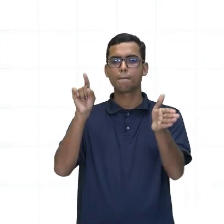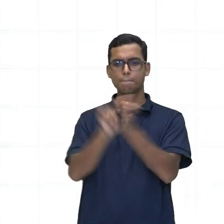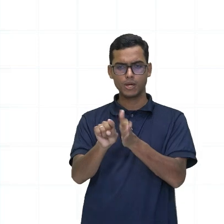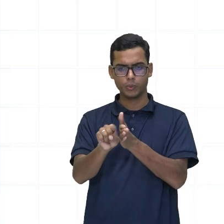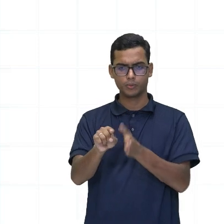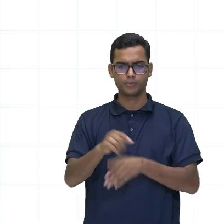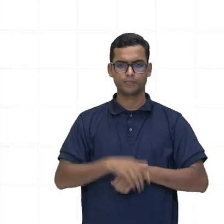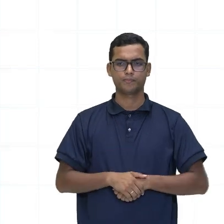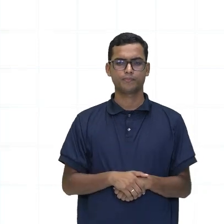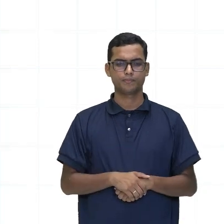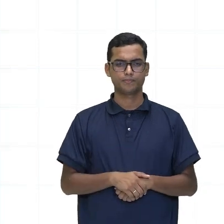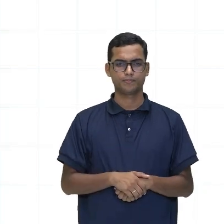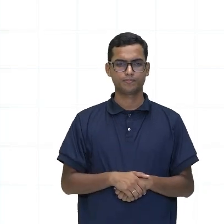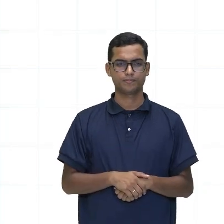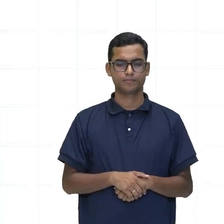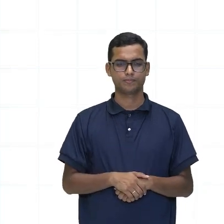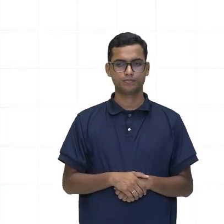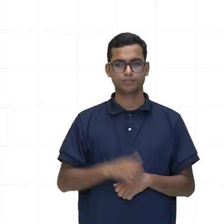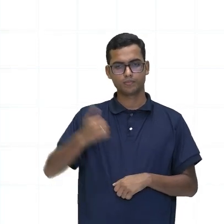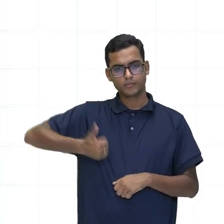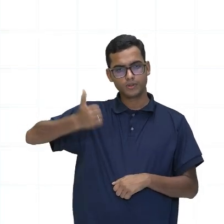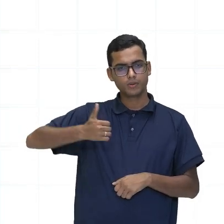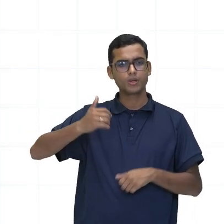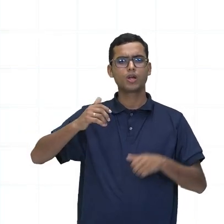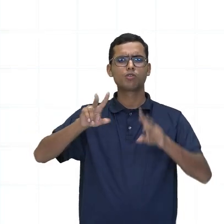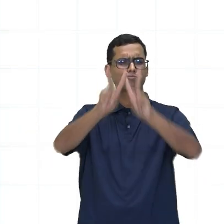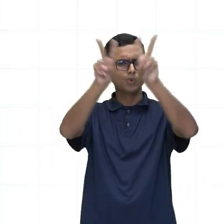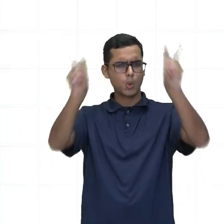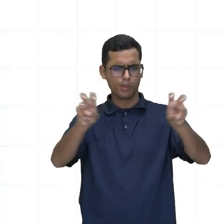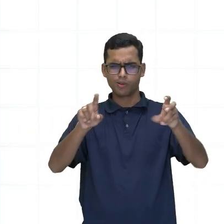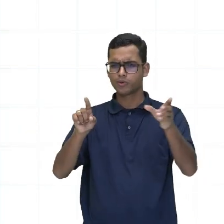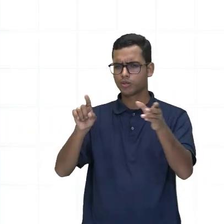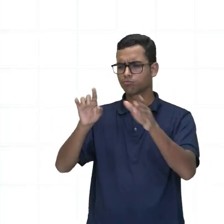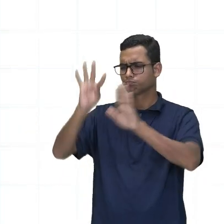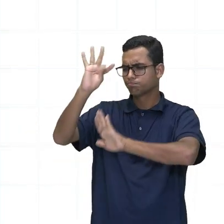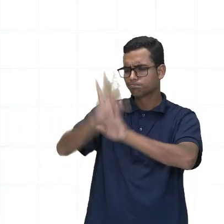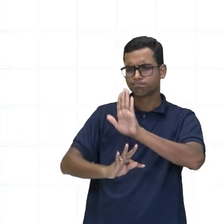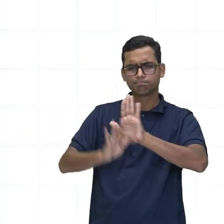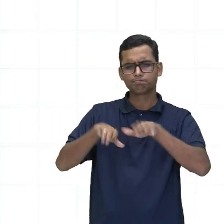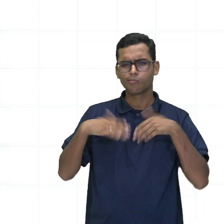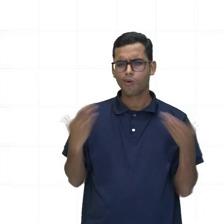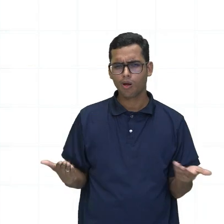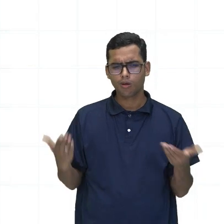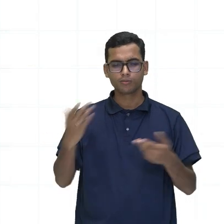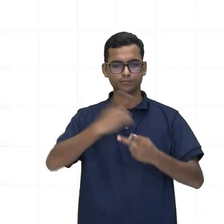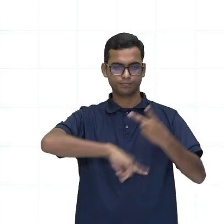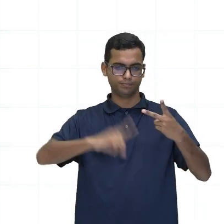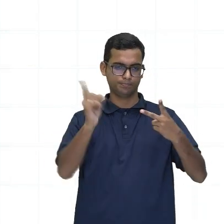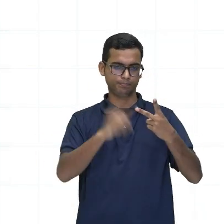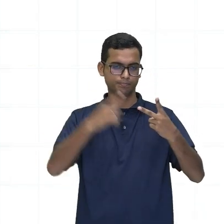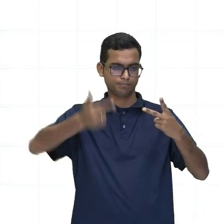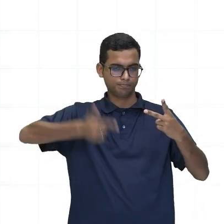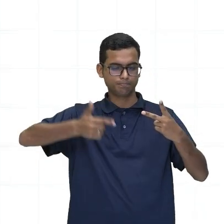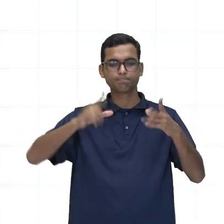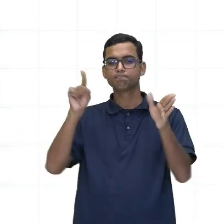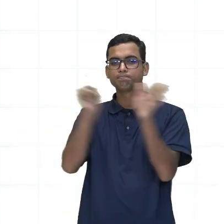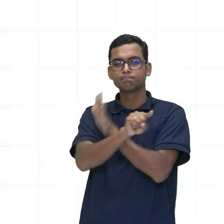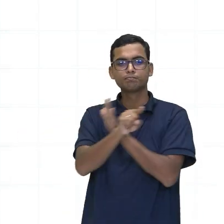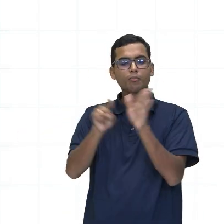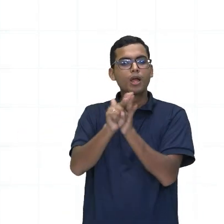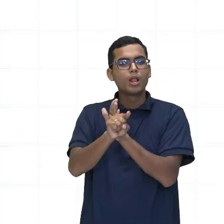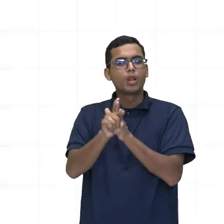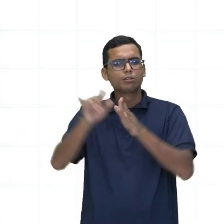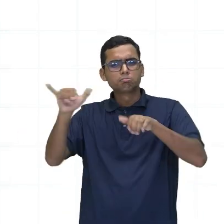seguinte: qual o assunto do texto? Quais estratégias você utilizou para chegar a